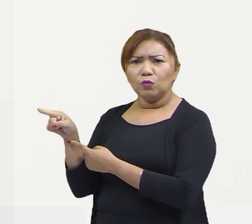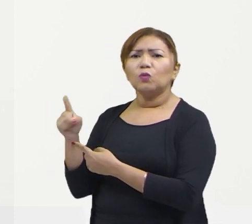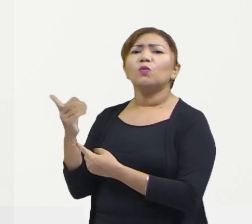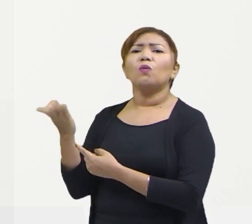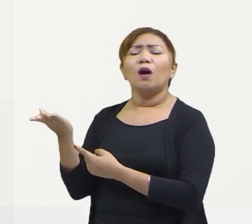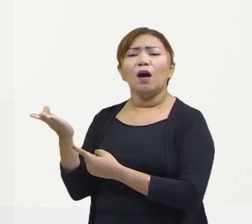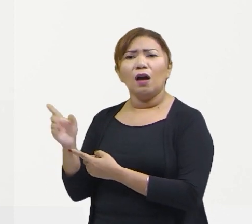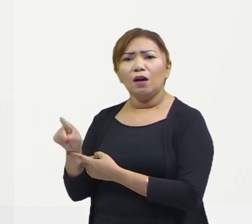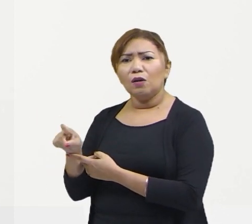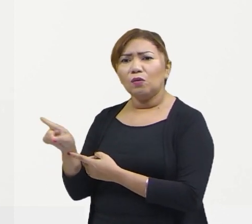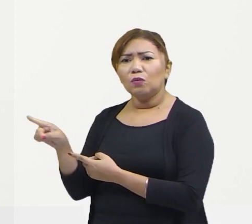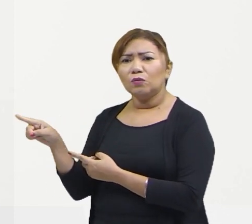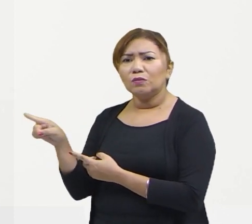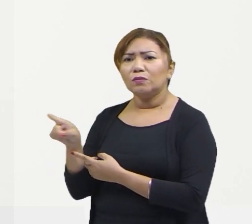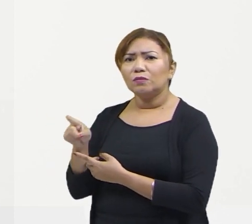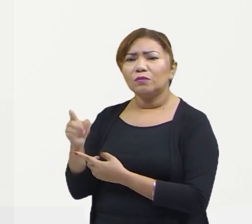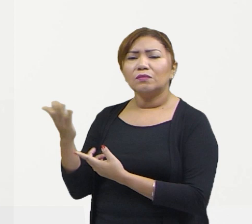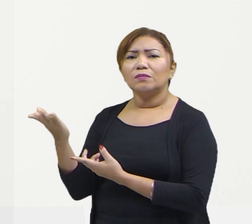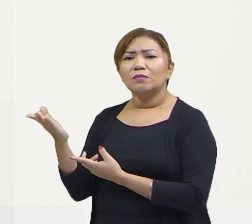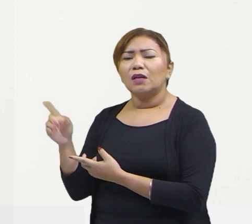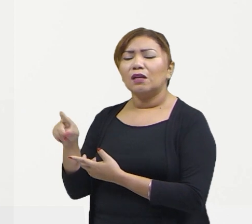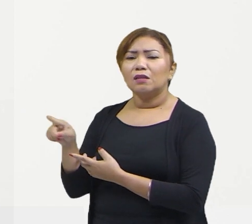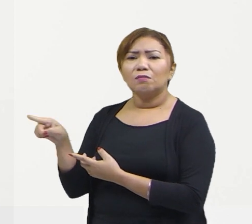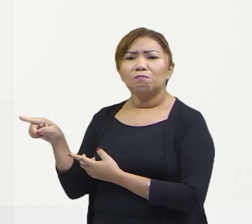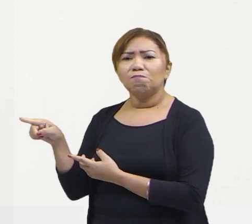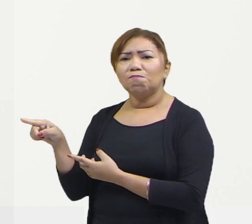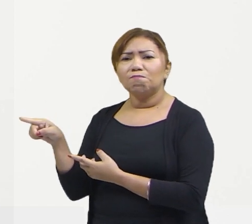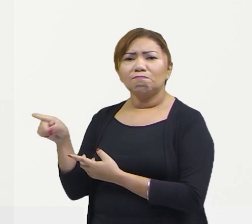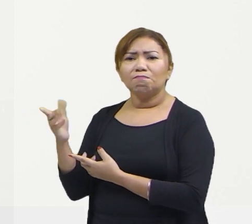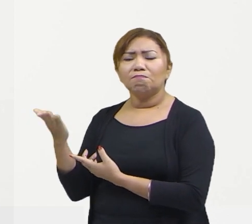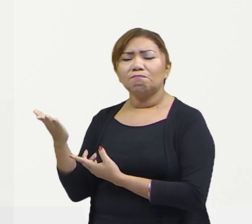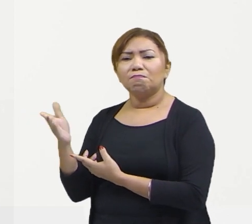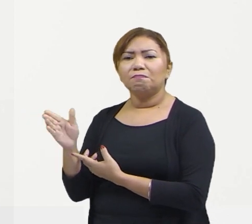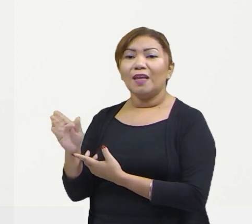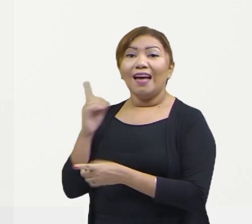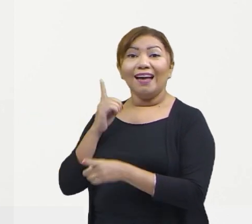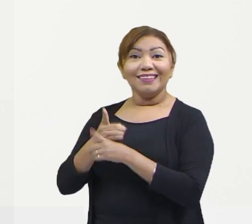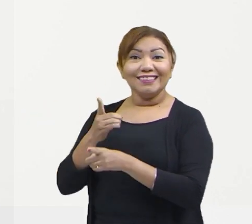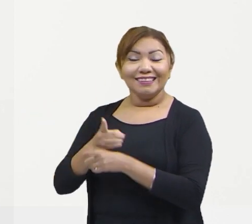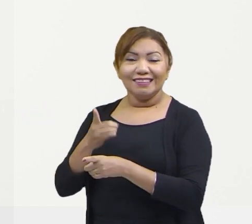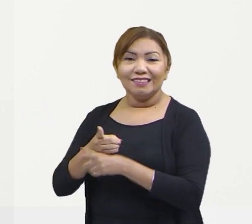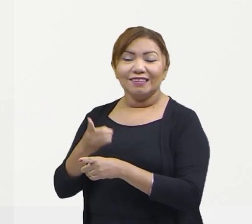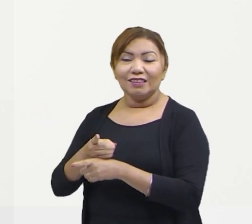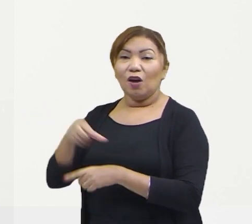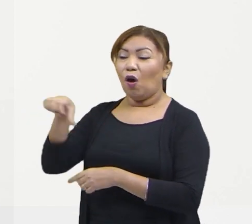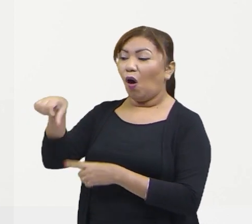Não, não, esse não. Achei!